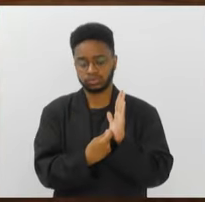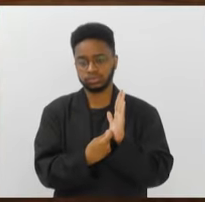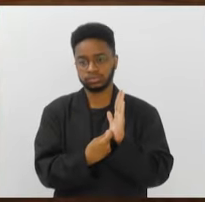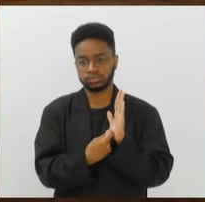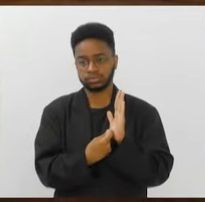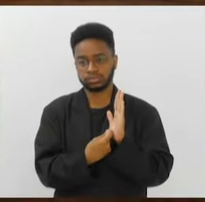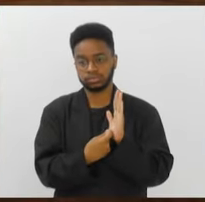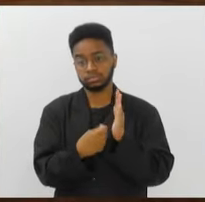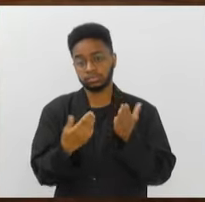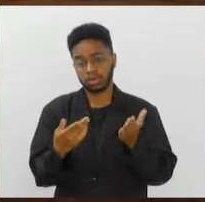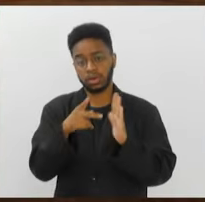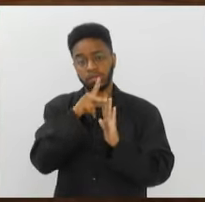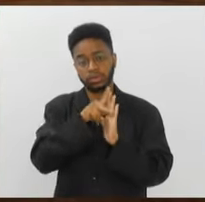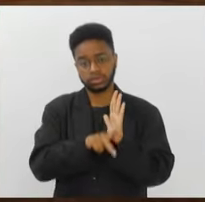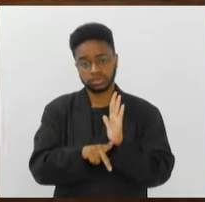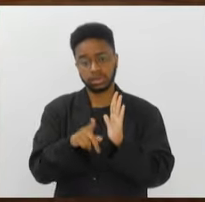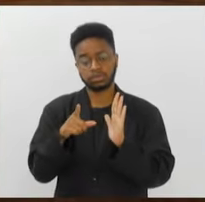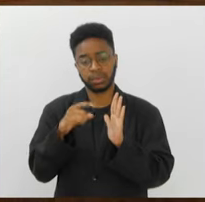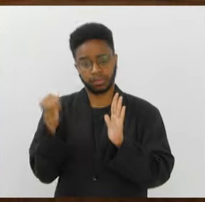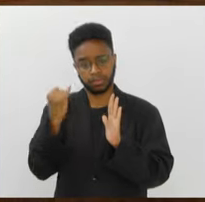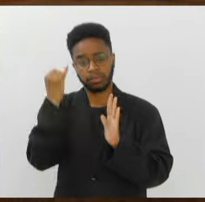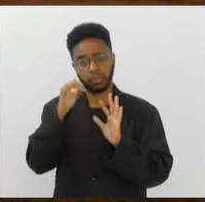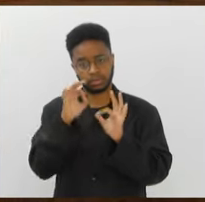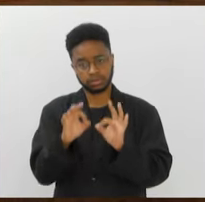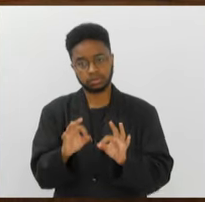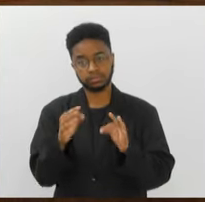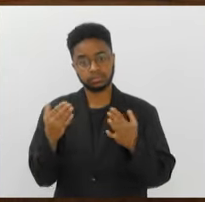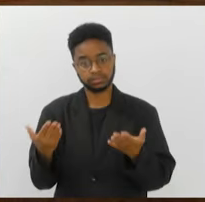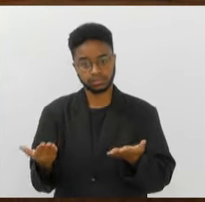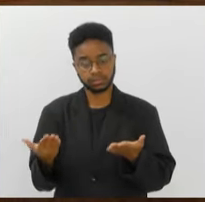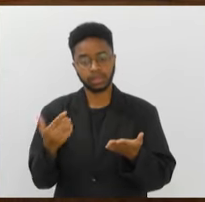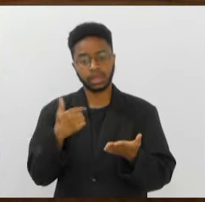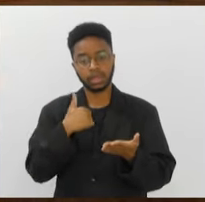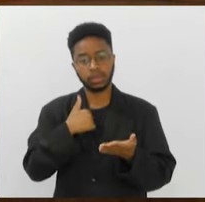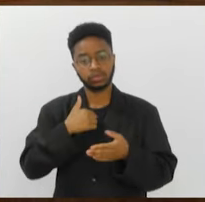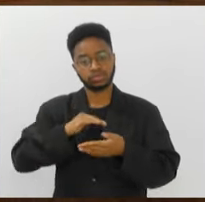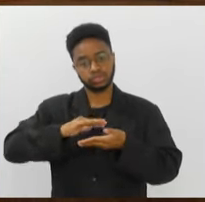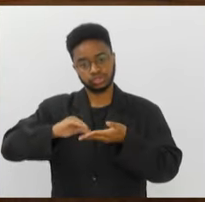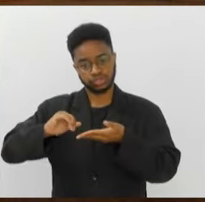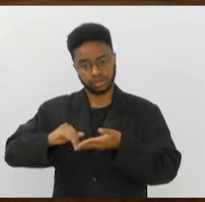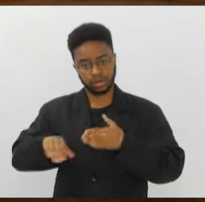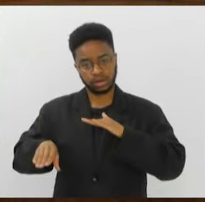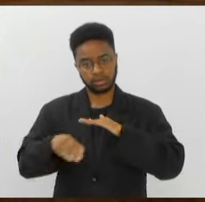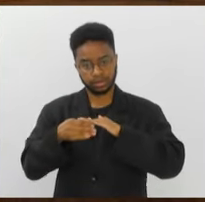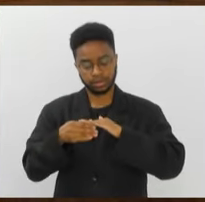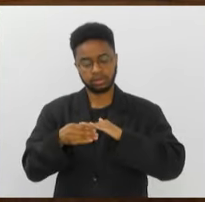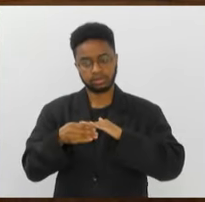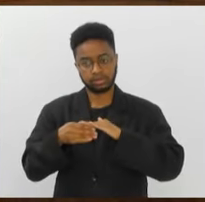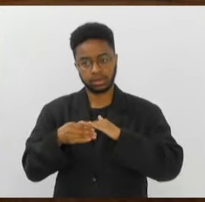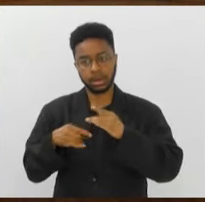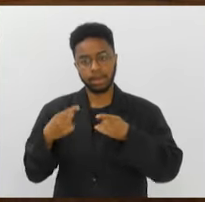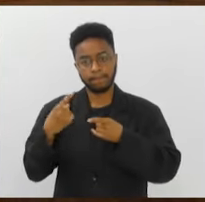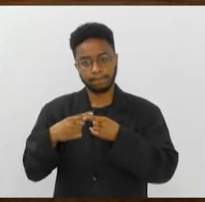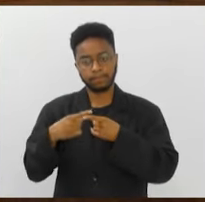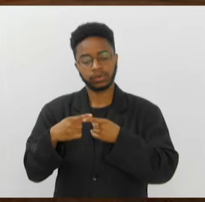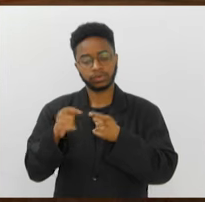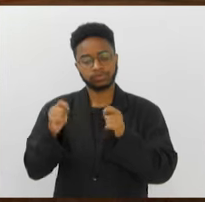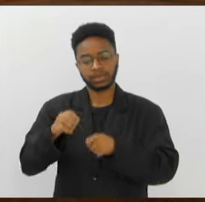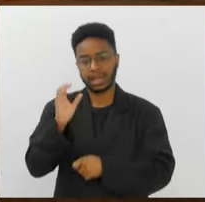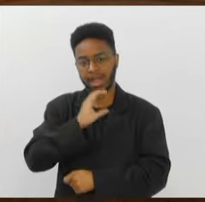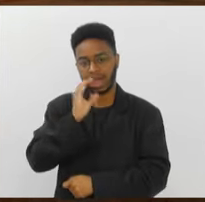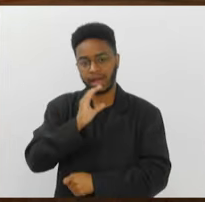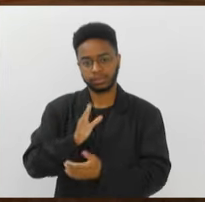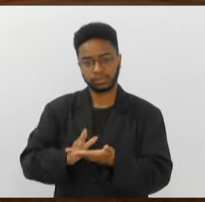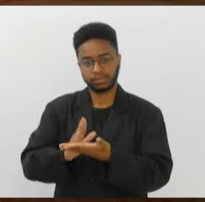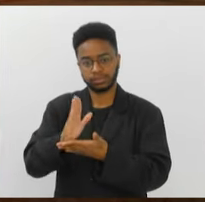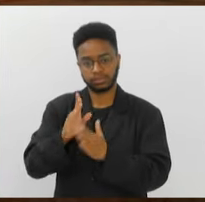o projeto tem um grande mérito. Então, eu estou retirando as emendas para que a gente acelere a